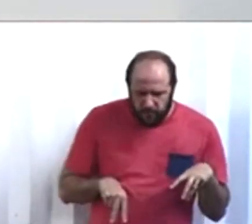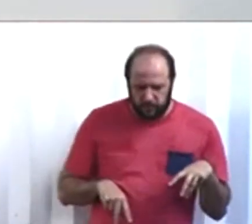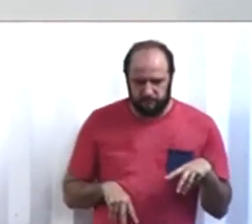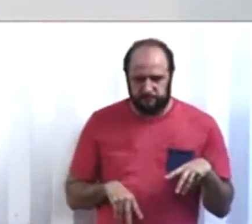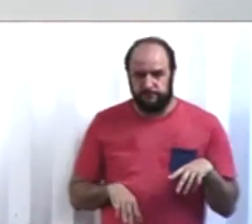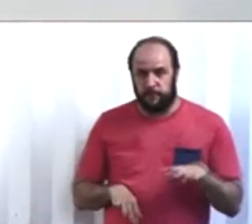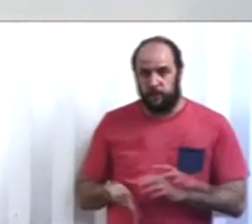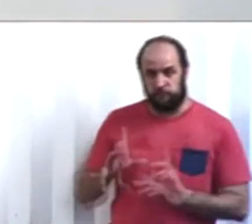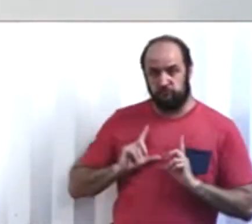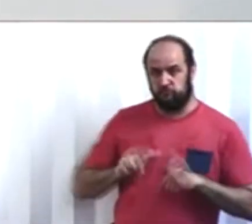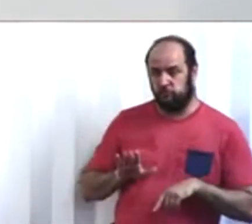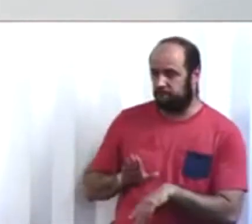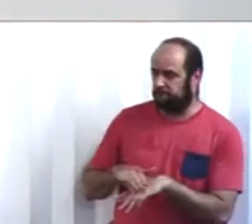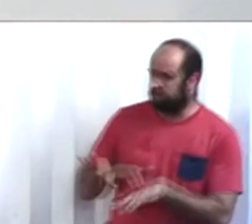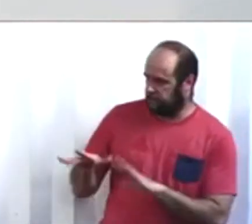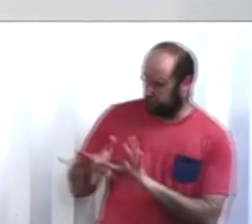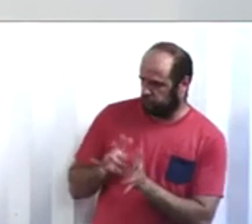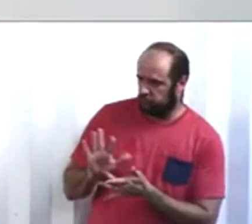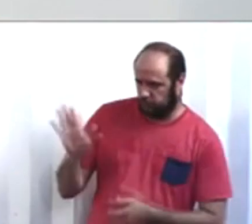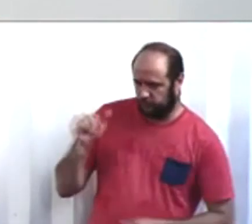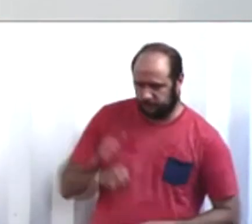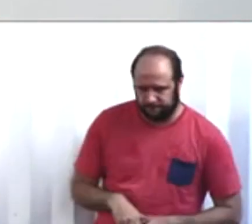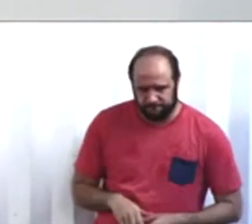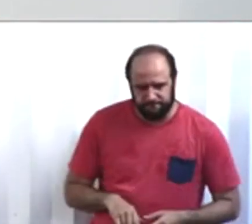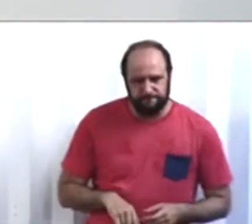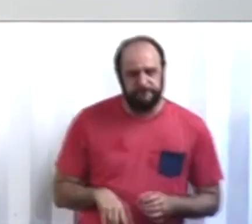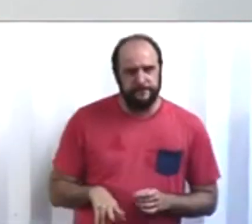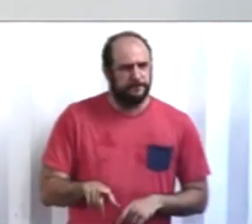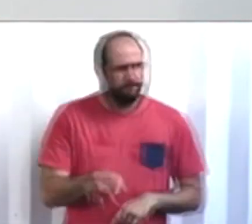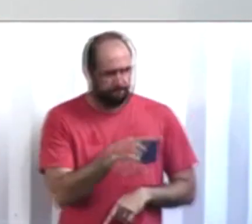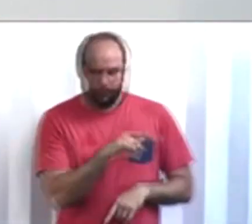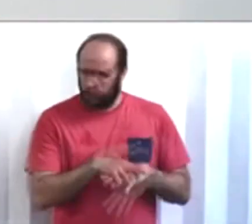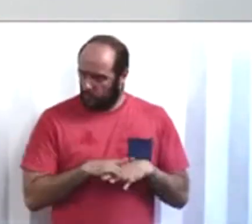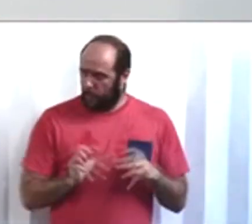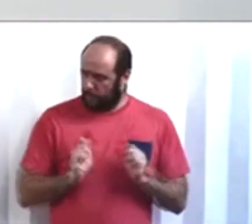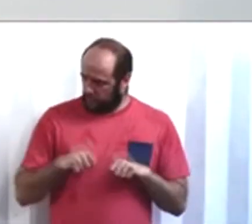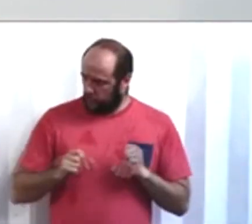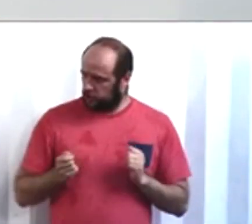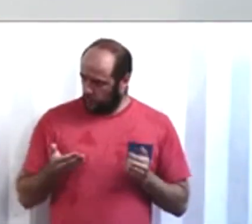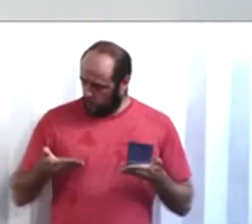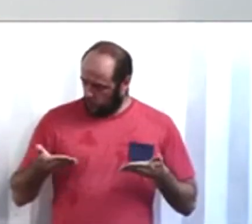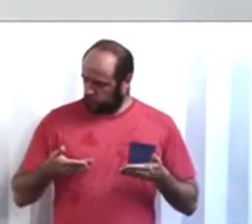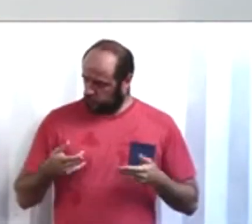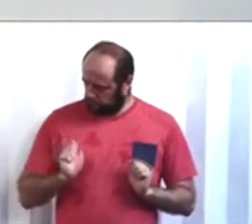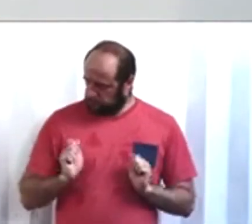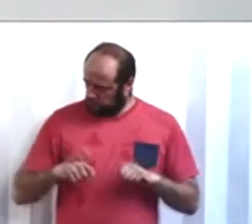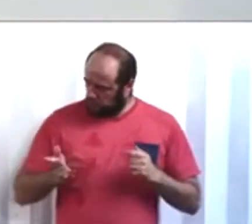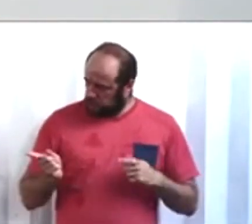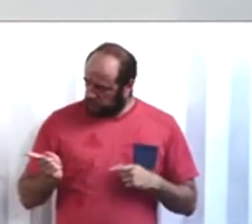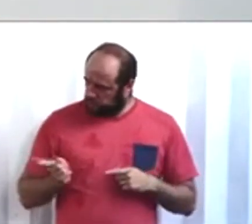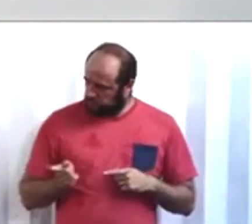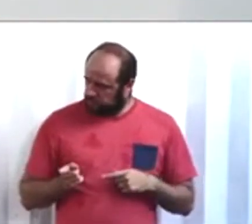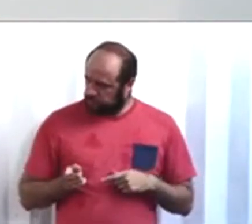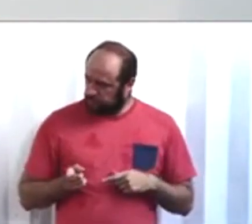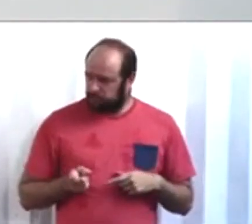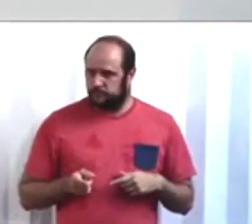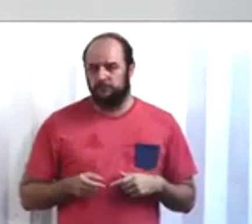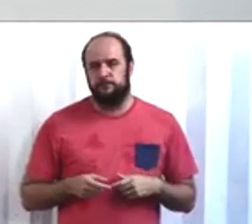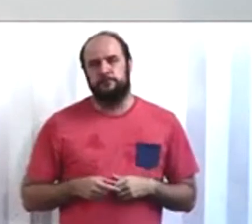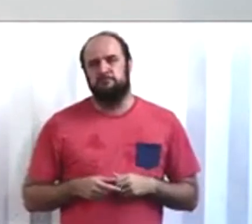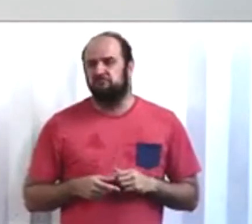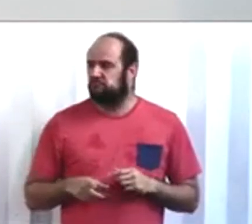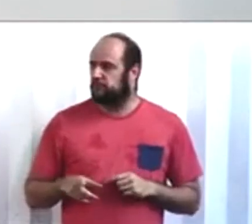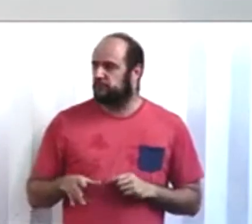Então os judeus olham para Jesus e dizem: é possível curá-lo? Hoje é possível curá-lo? O